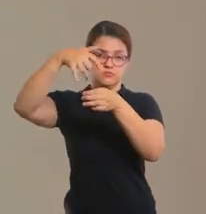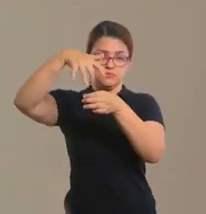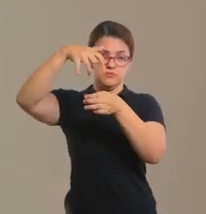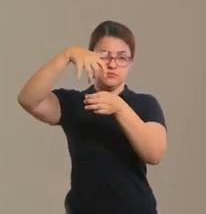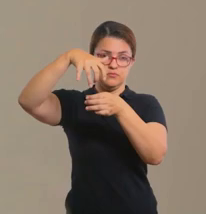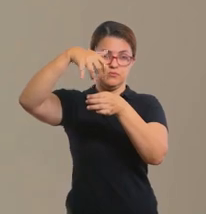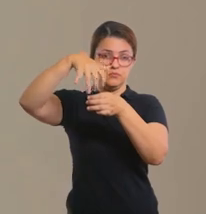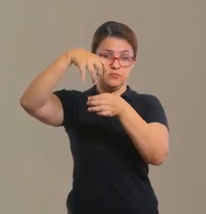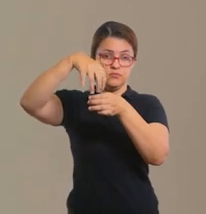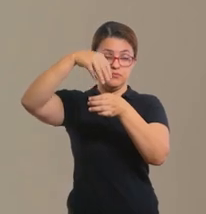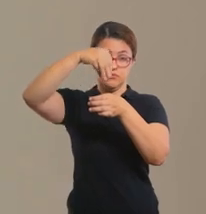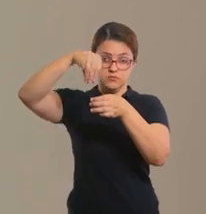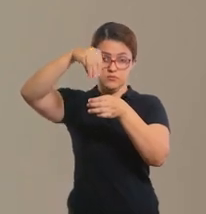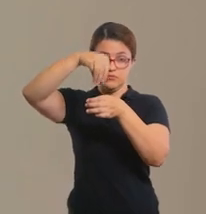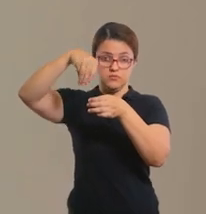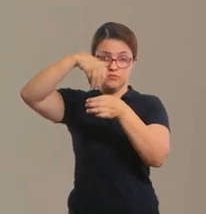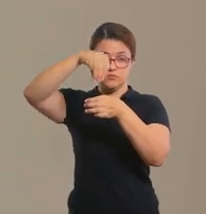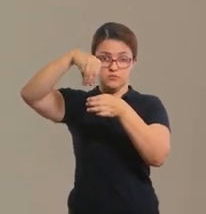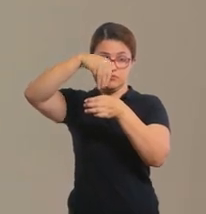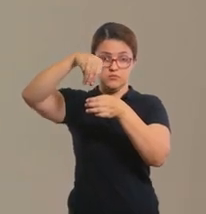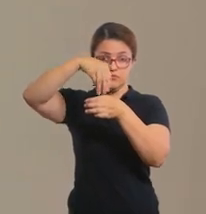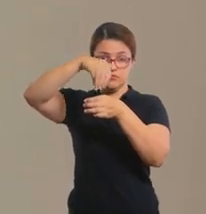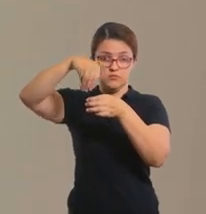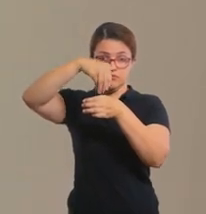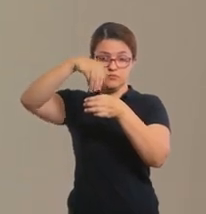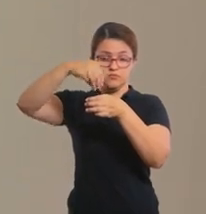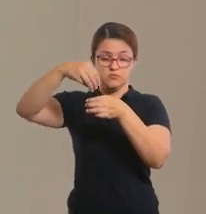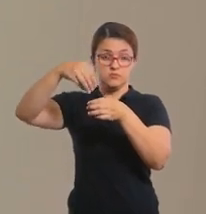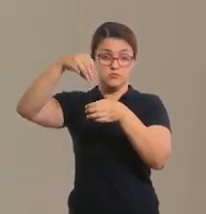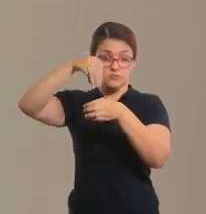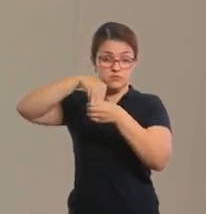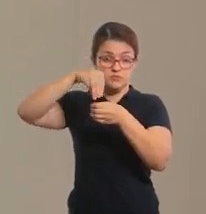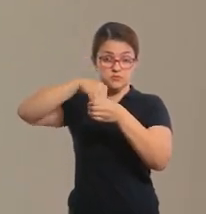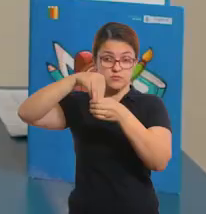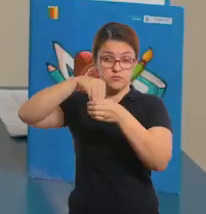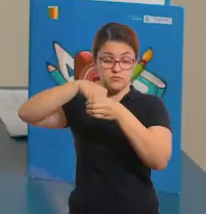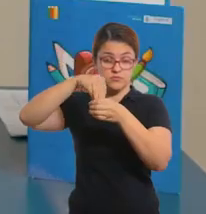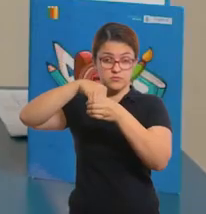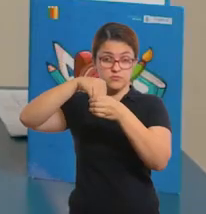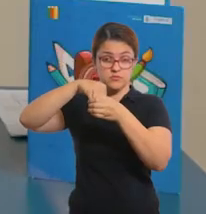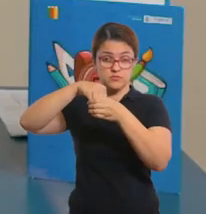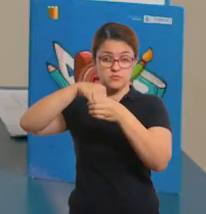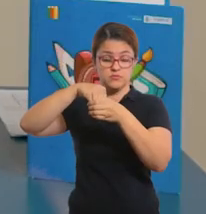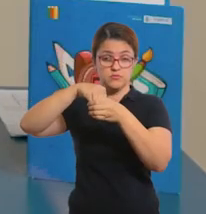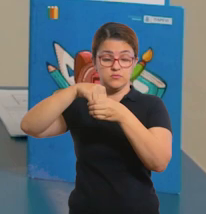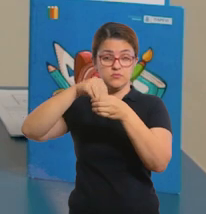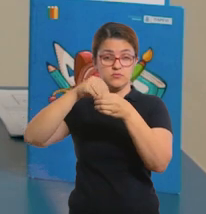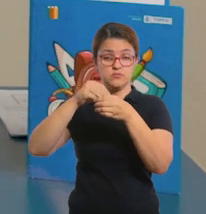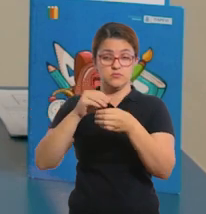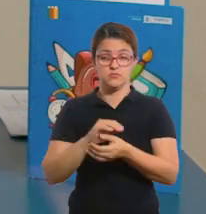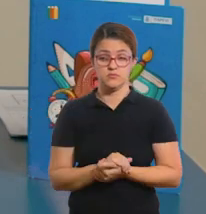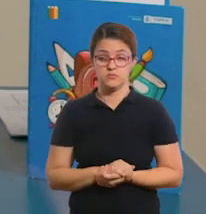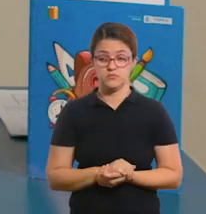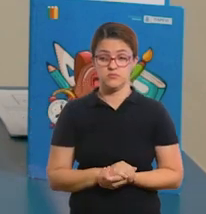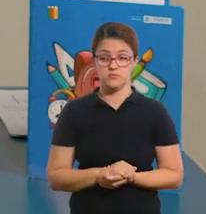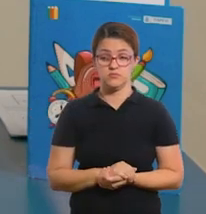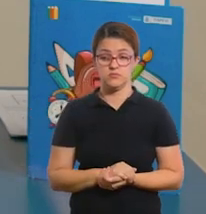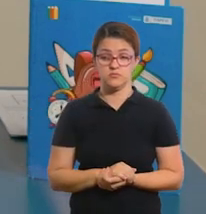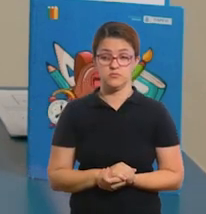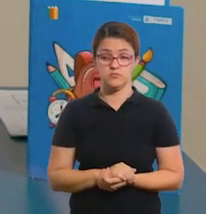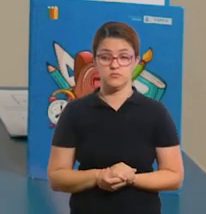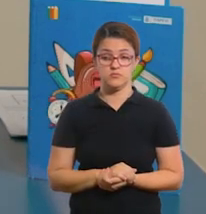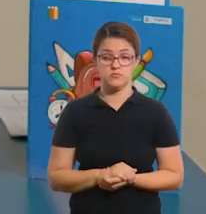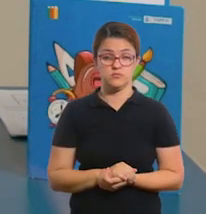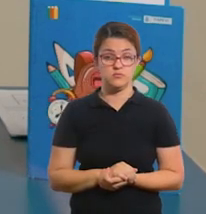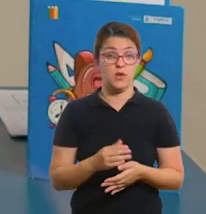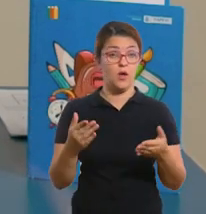Tem um algodãozinho lá para não deixar ela passar. Então vocês vão encaixar ela dentro da base da garrafa que você